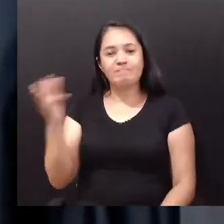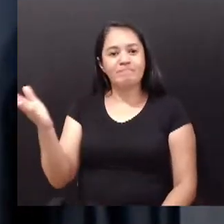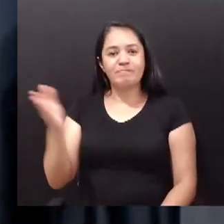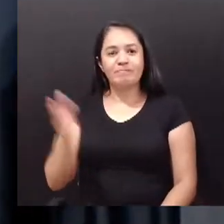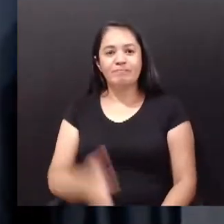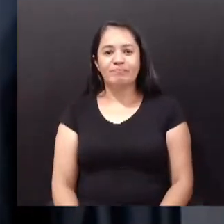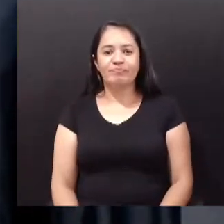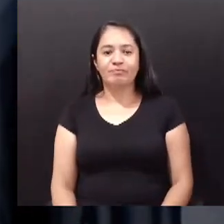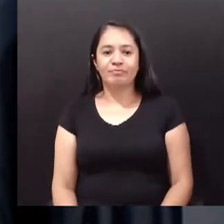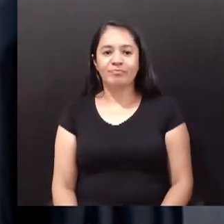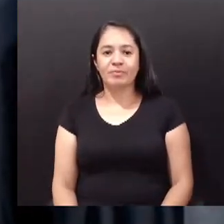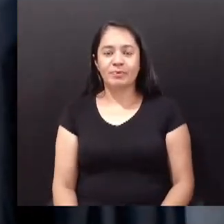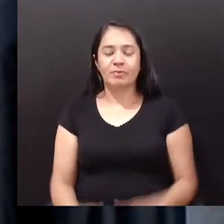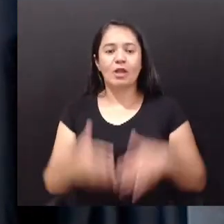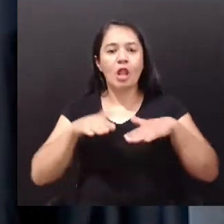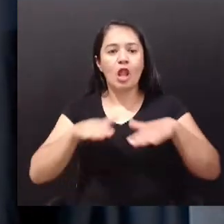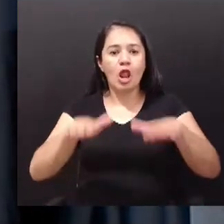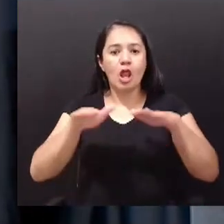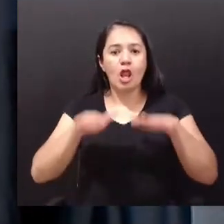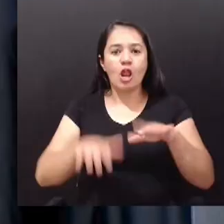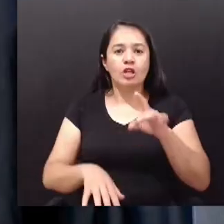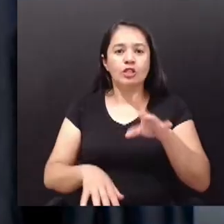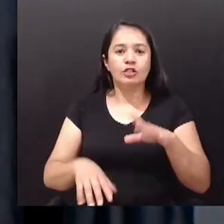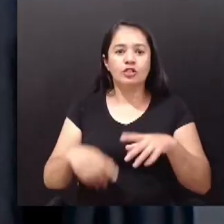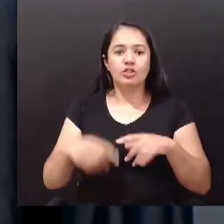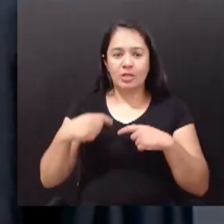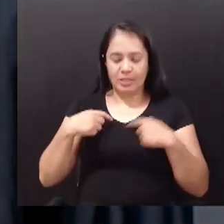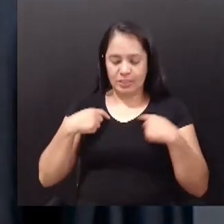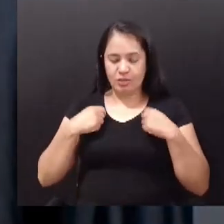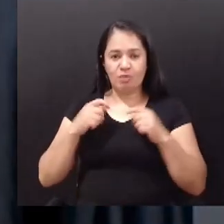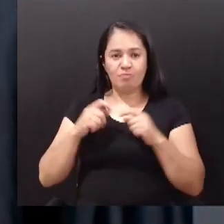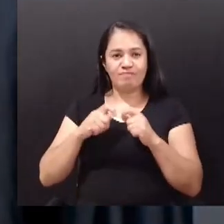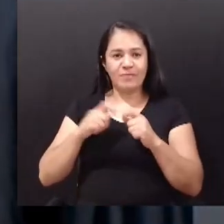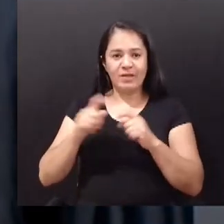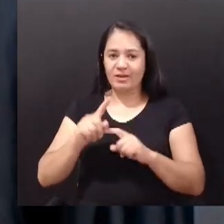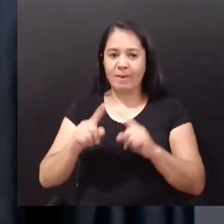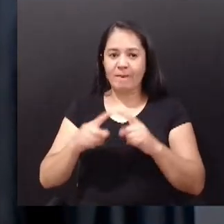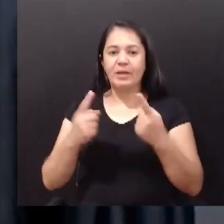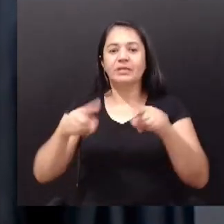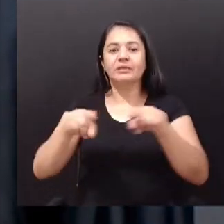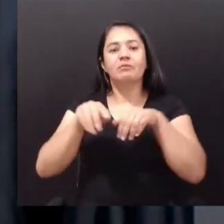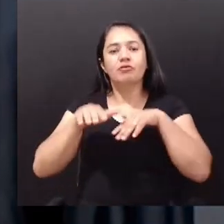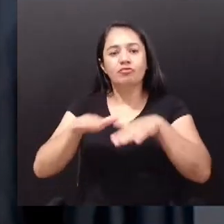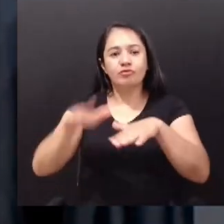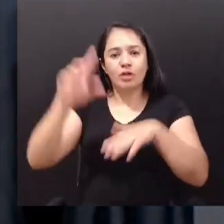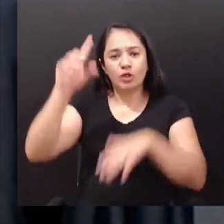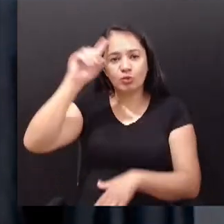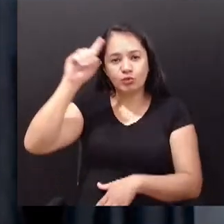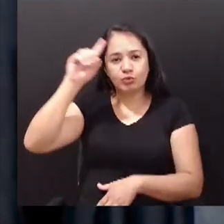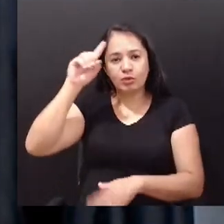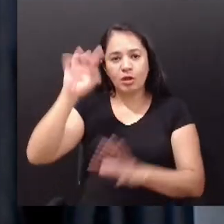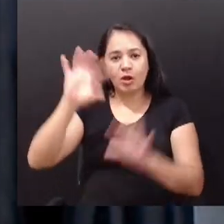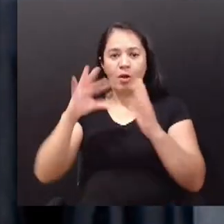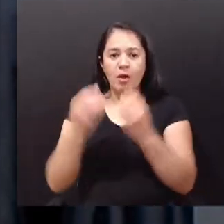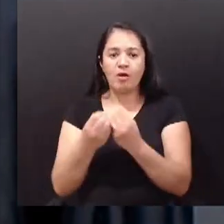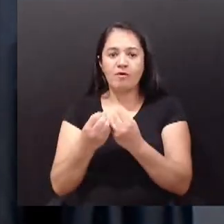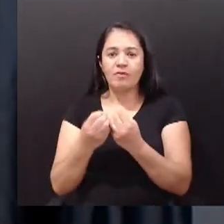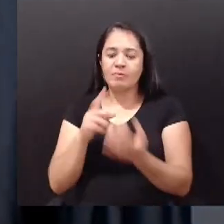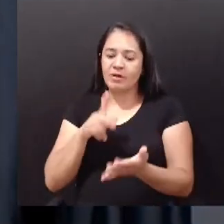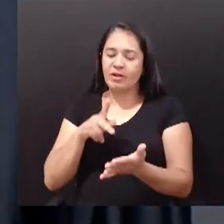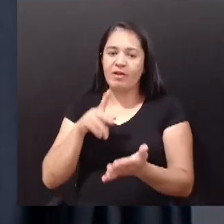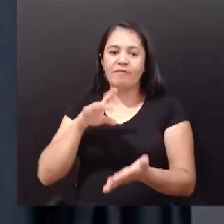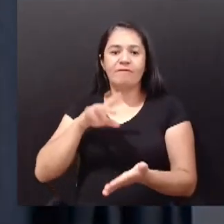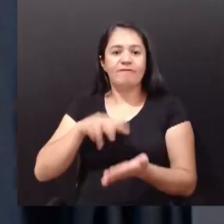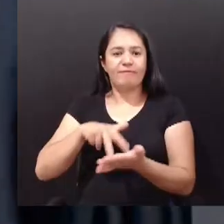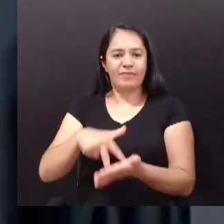costurou não somente os rasgos das roupas que ganhávamos, mas costurou a cada dia uma família sólida, digna e justa. É